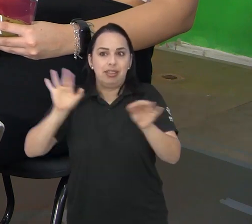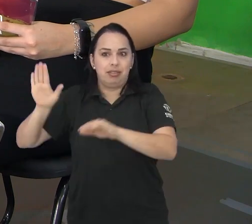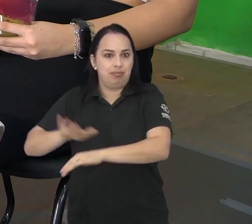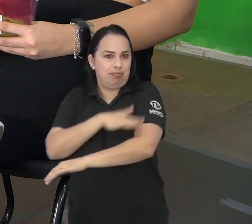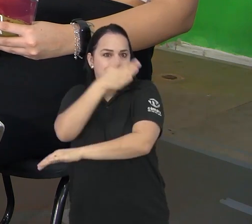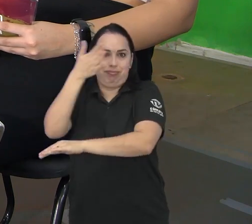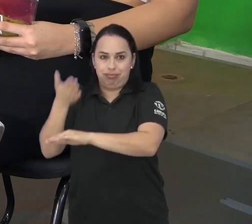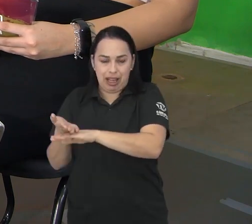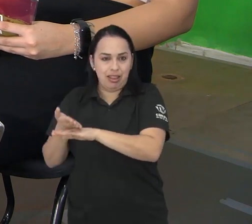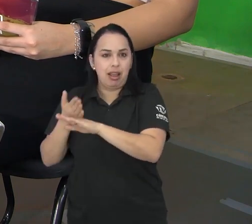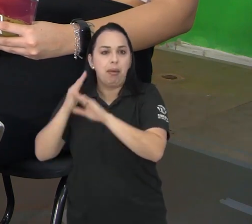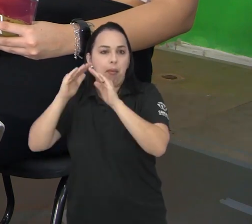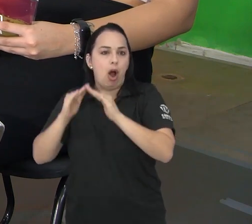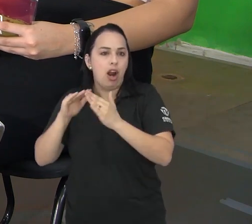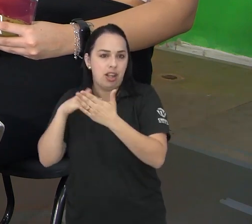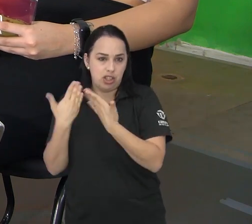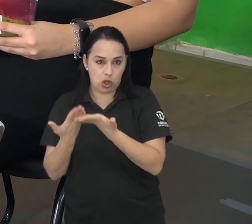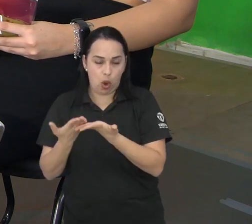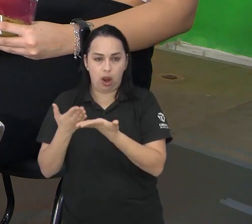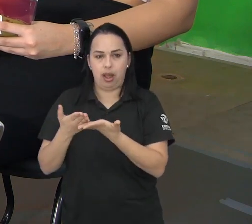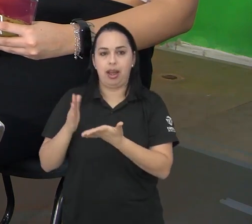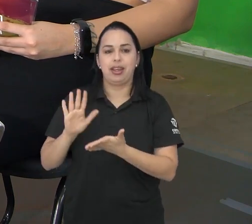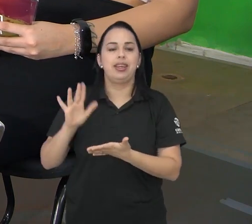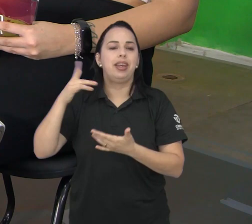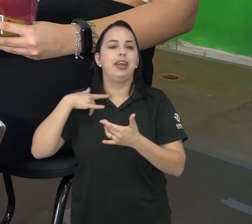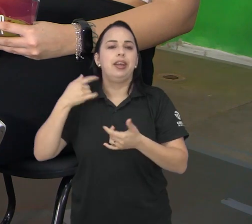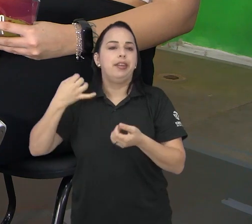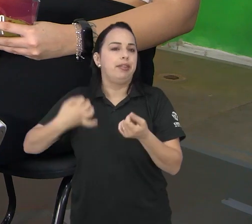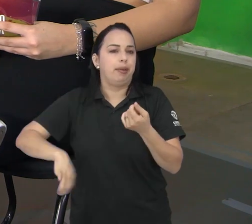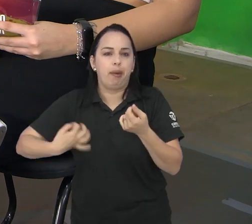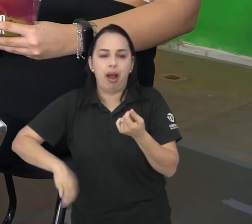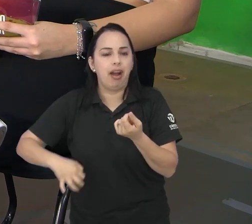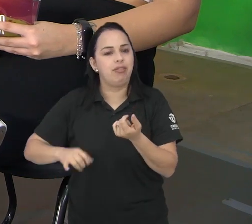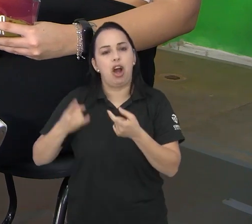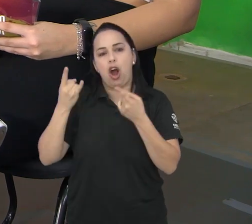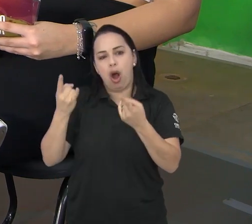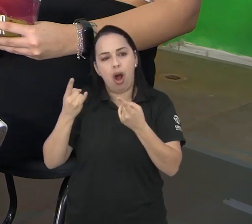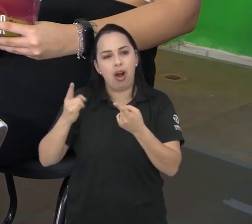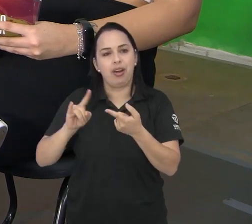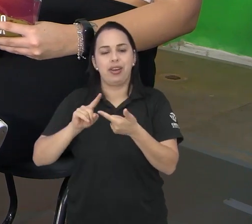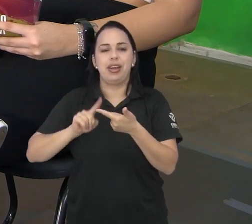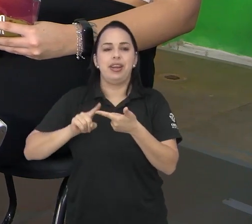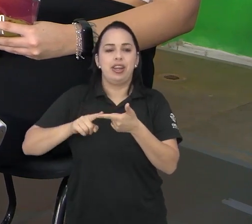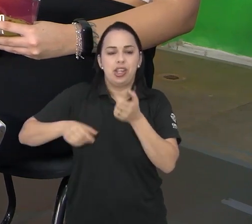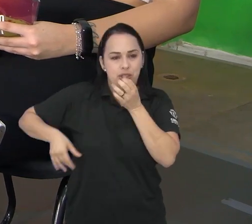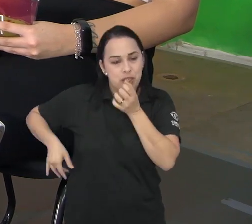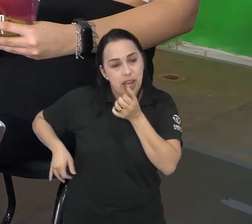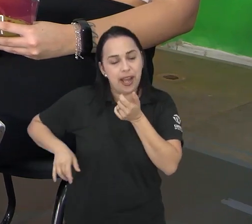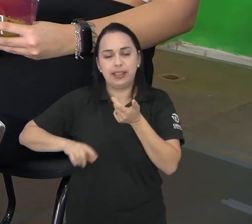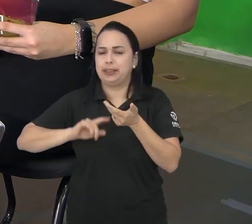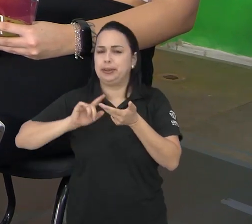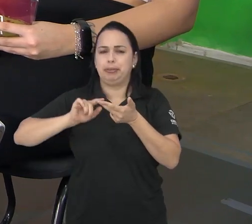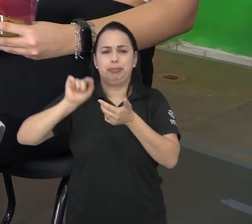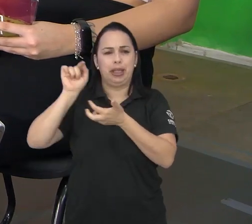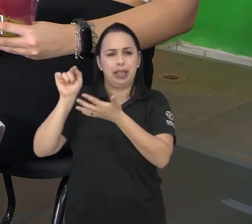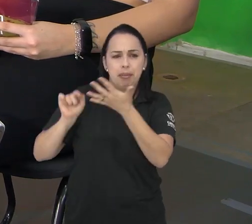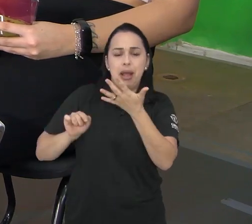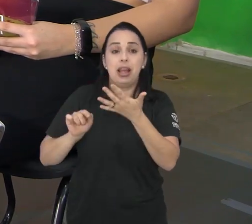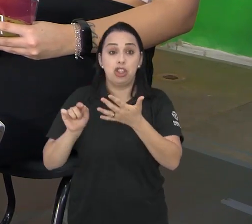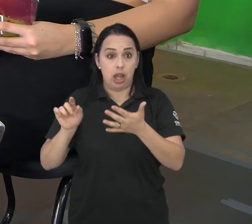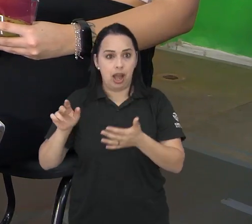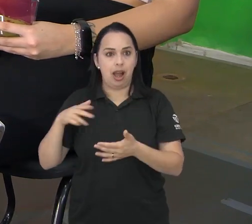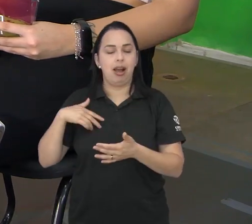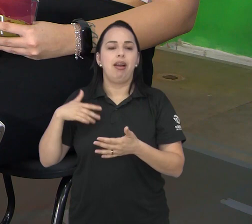internato, numa escola de música. Então ali acontecia de tudo, era rock, era jazz, música instrumental, tinha aulas